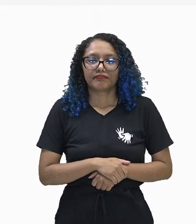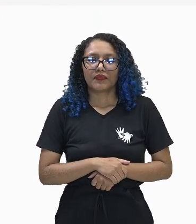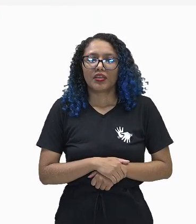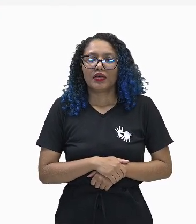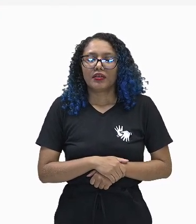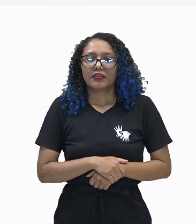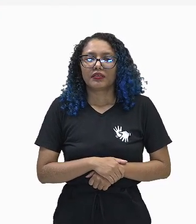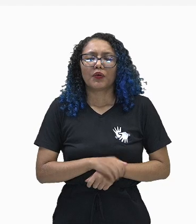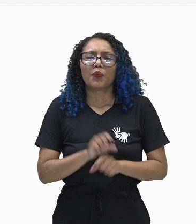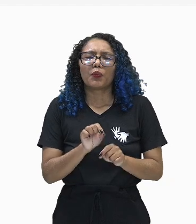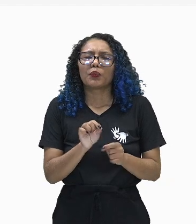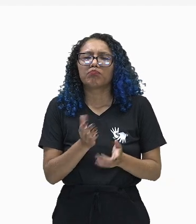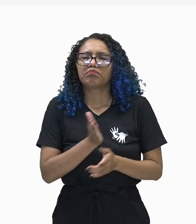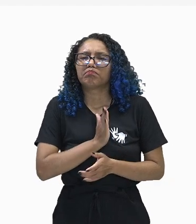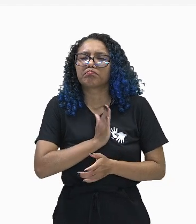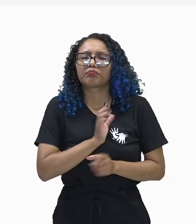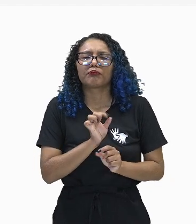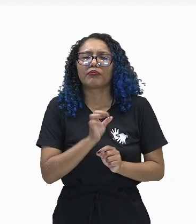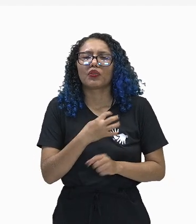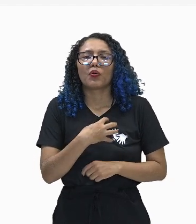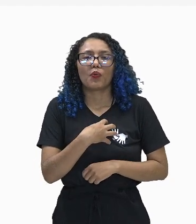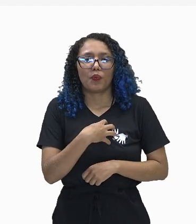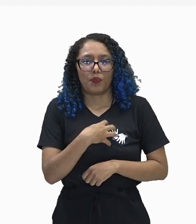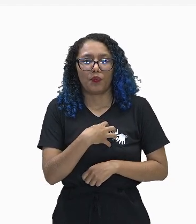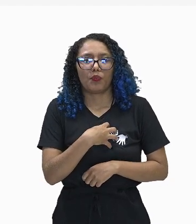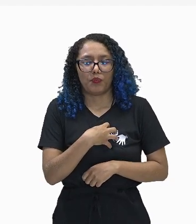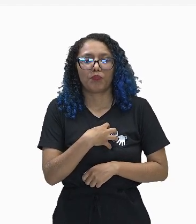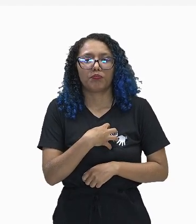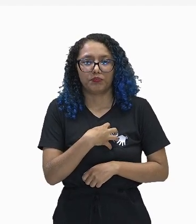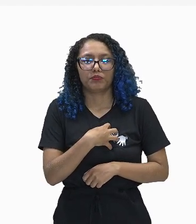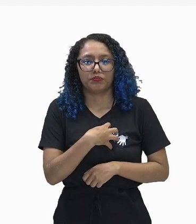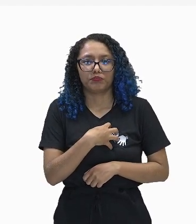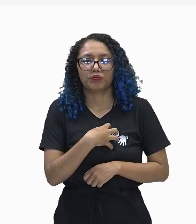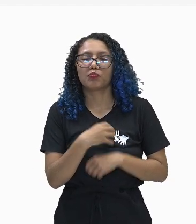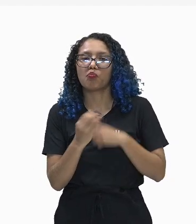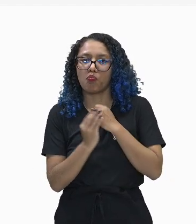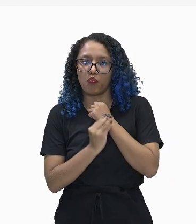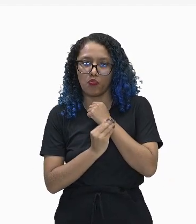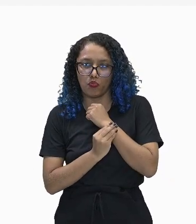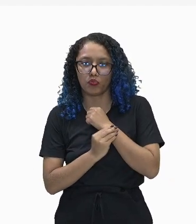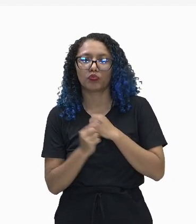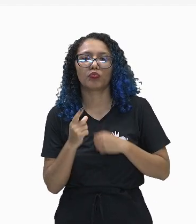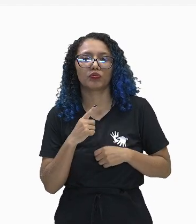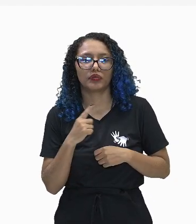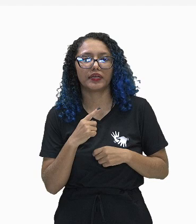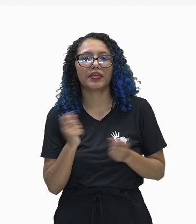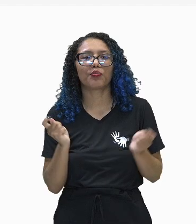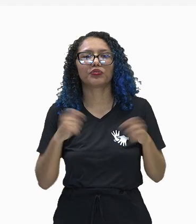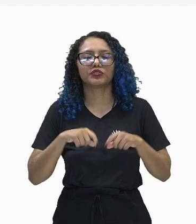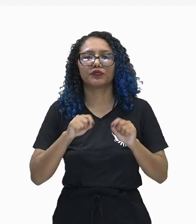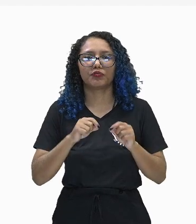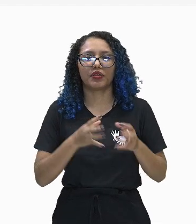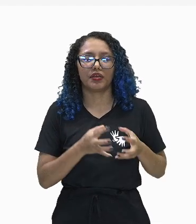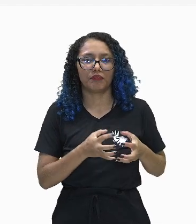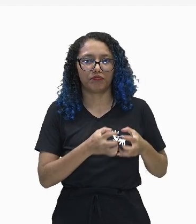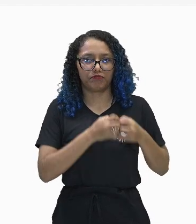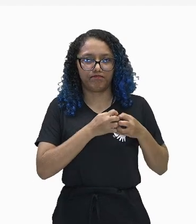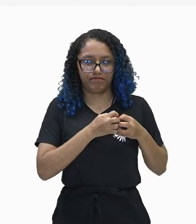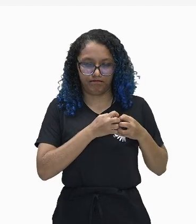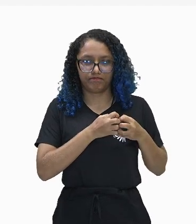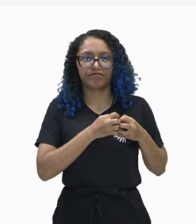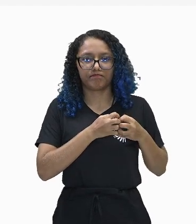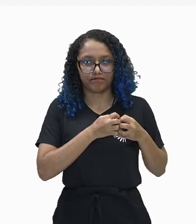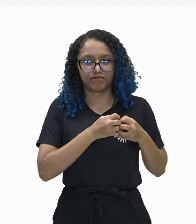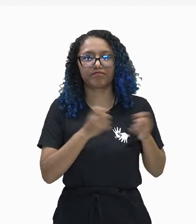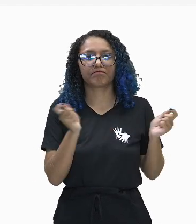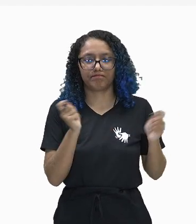coração, ele é um órgão muscular que possui capacidade de contração.